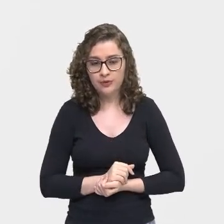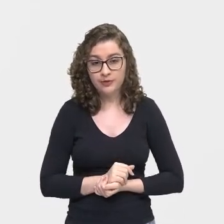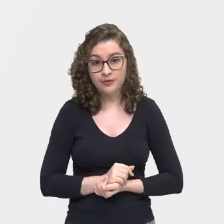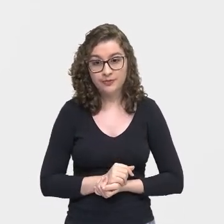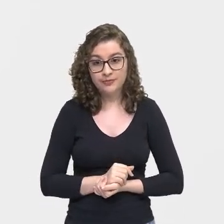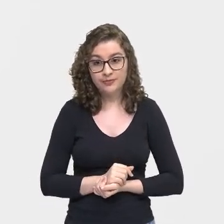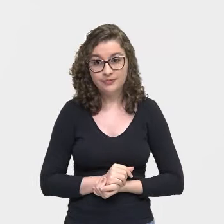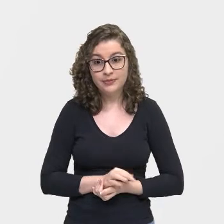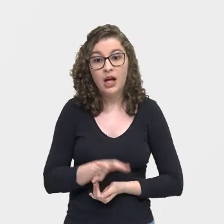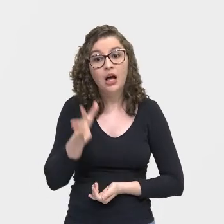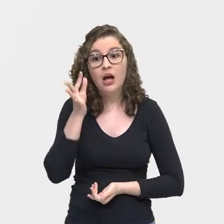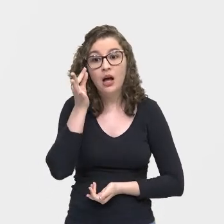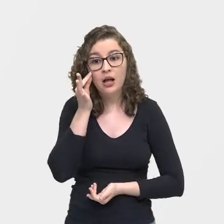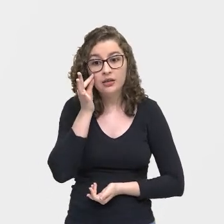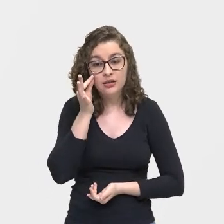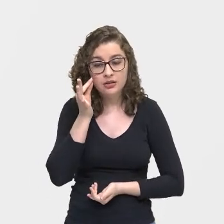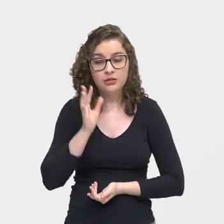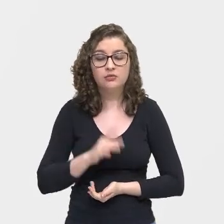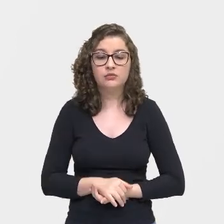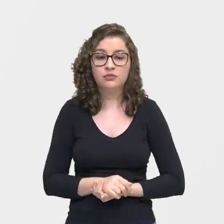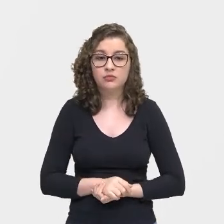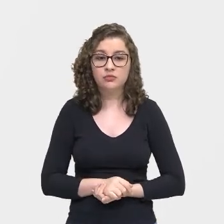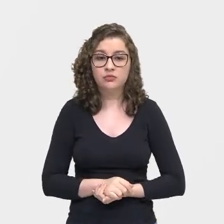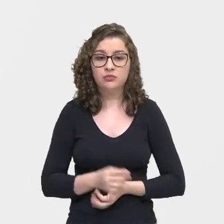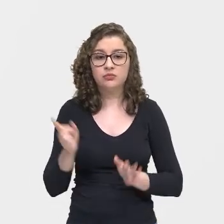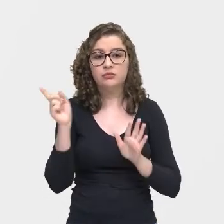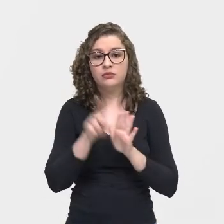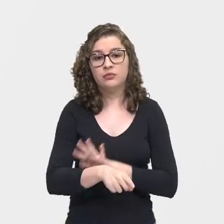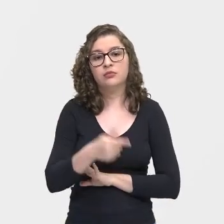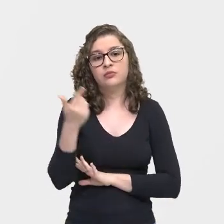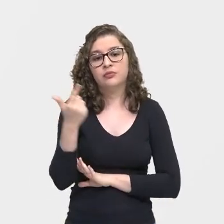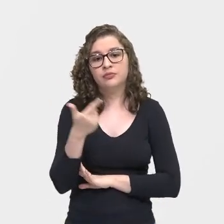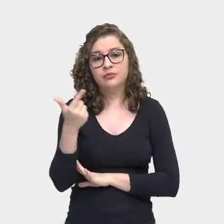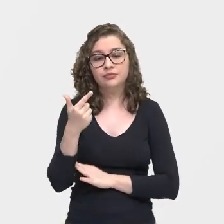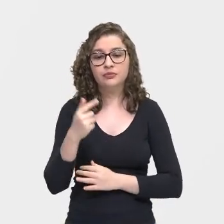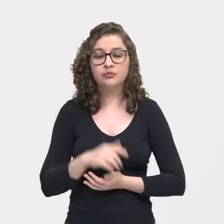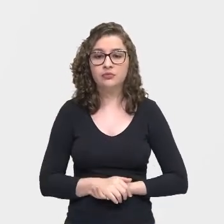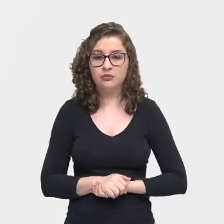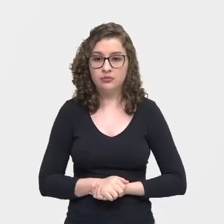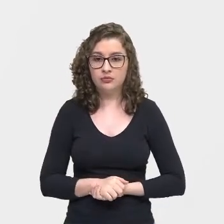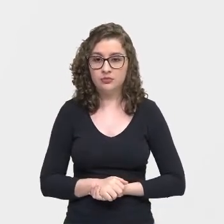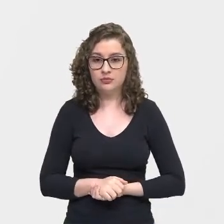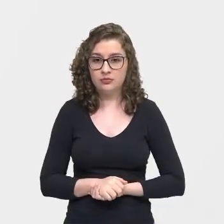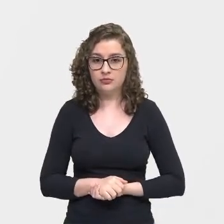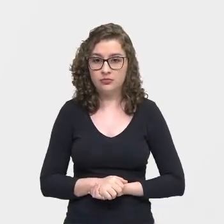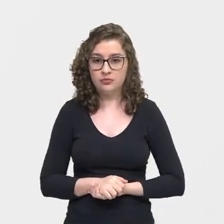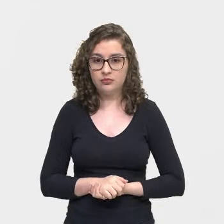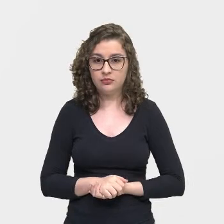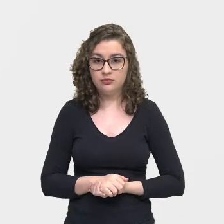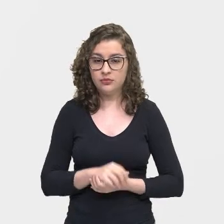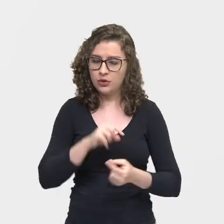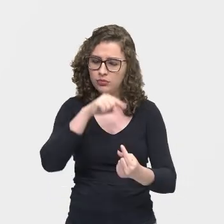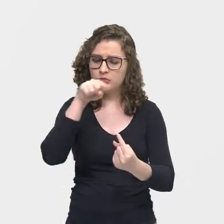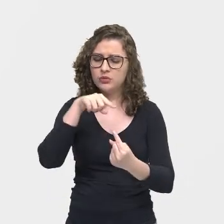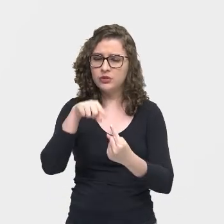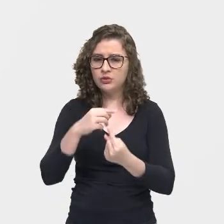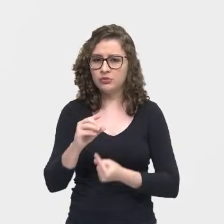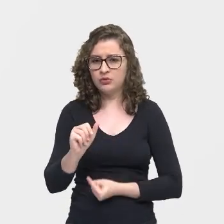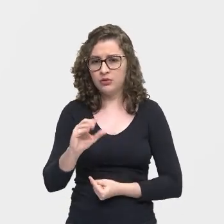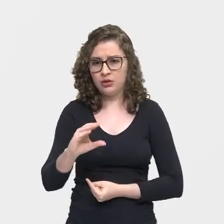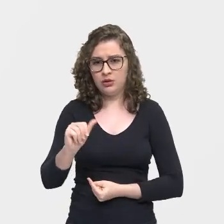que está errada, tá, pessoal? E questão 2. Um dos objetivos